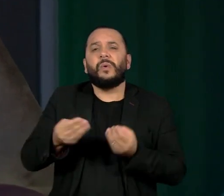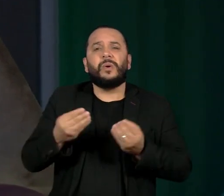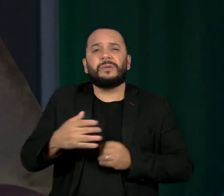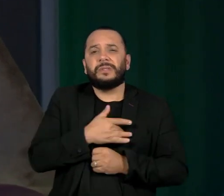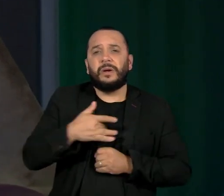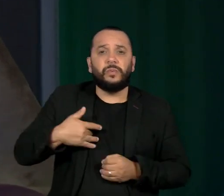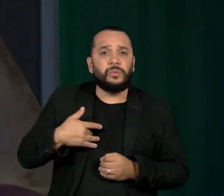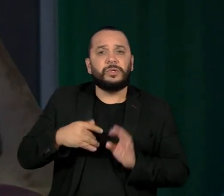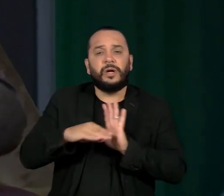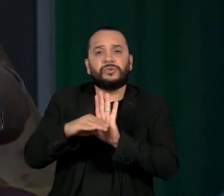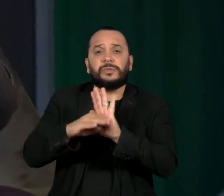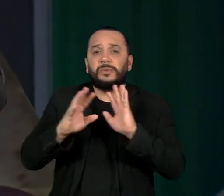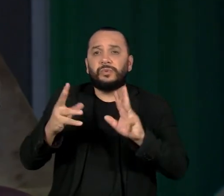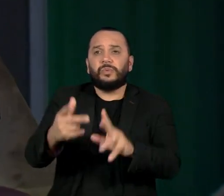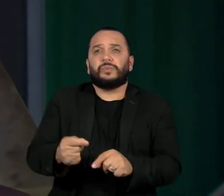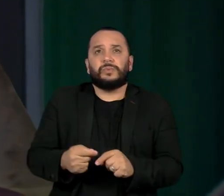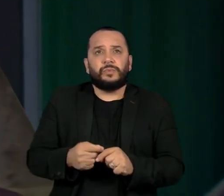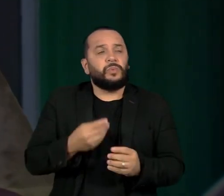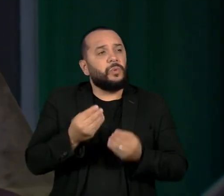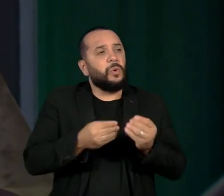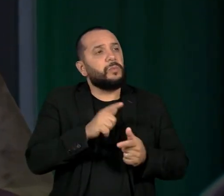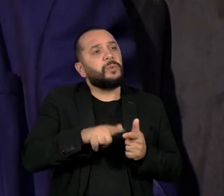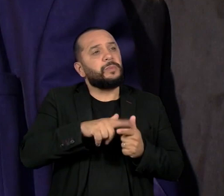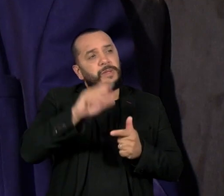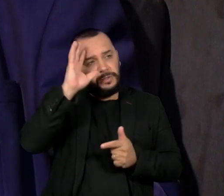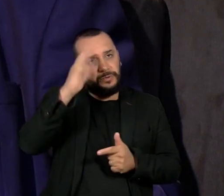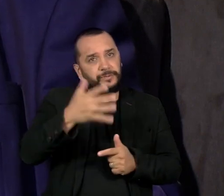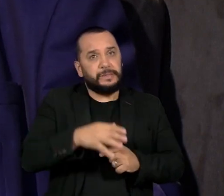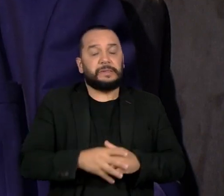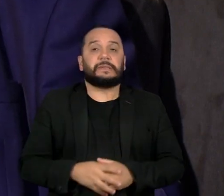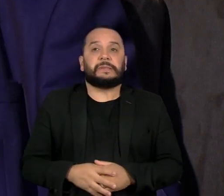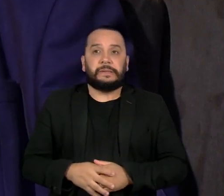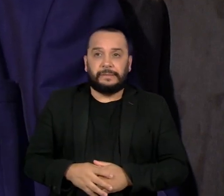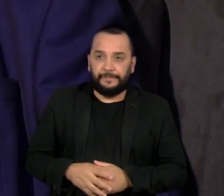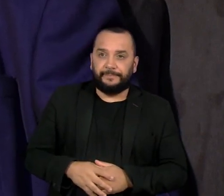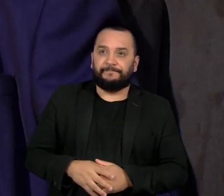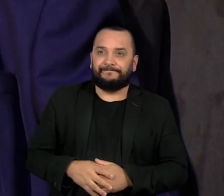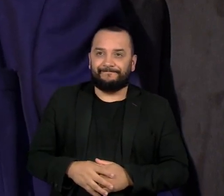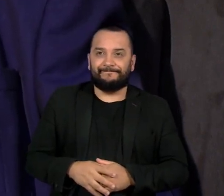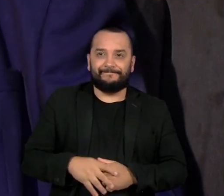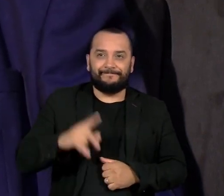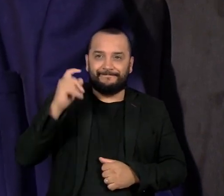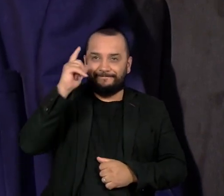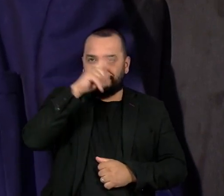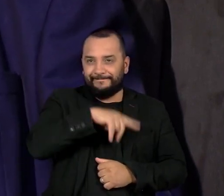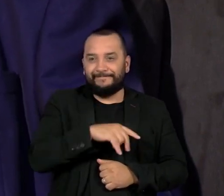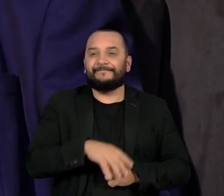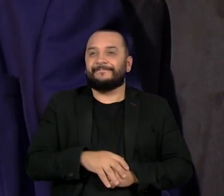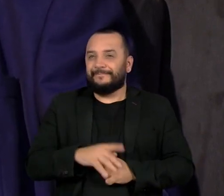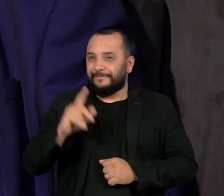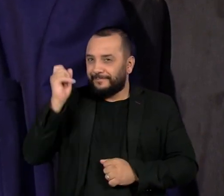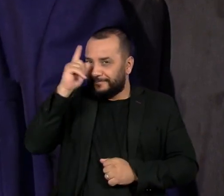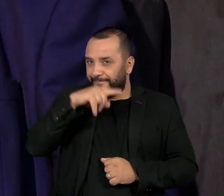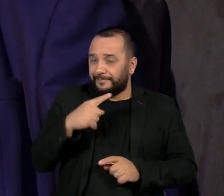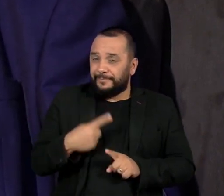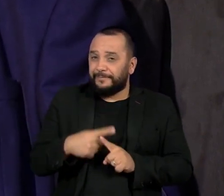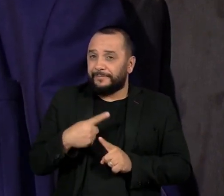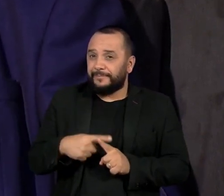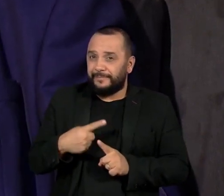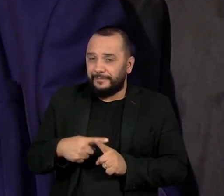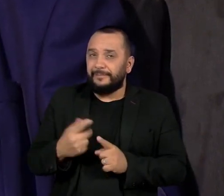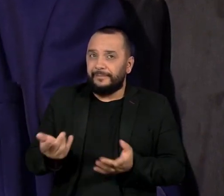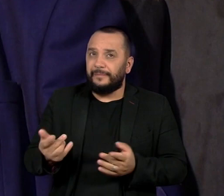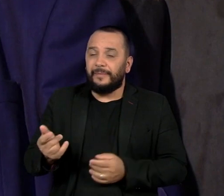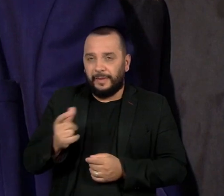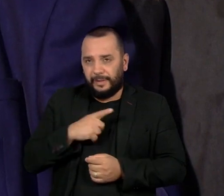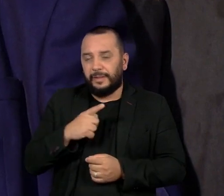para todos? Carlos, como é que resolve esse problema? Bastante complexo. Bastante complexo, porque ao mesmo tempo que a